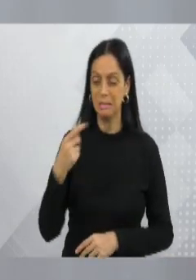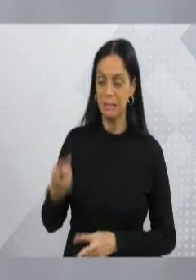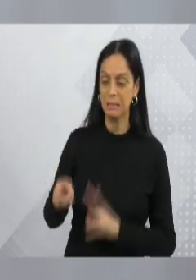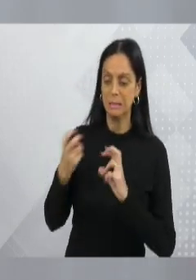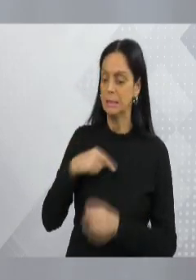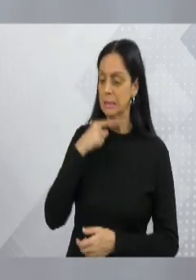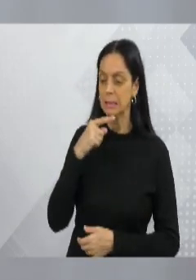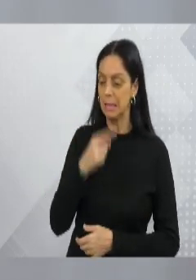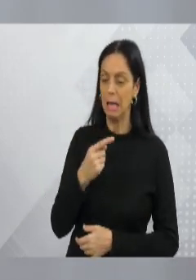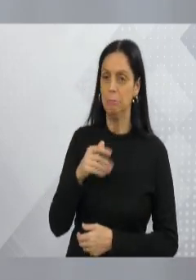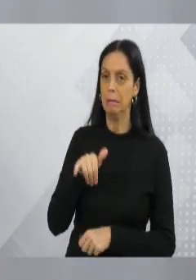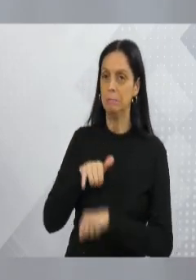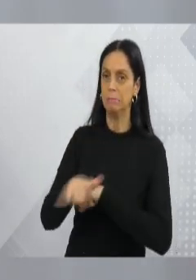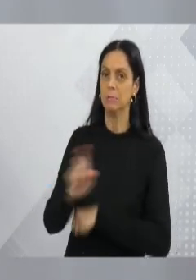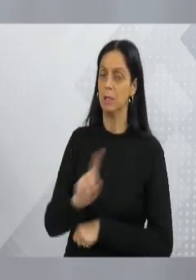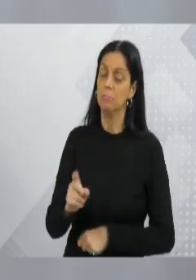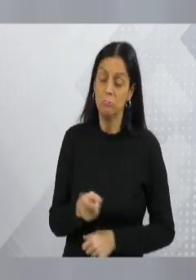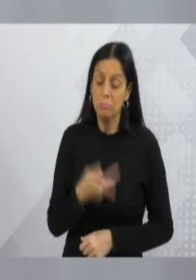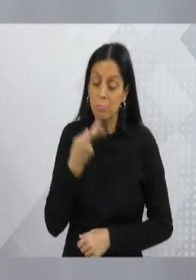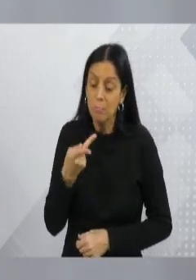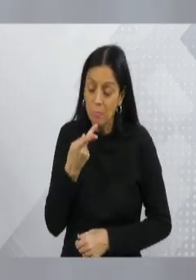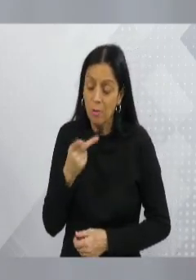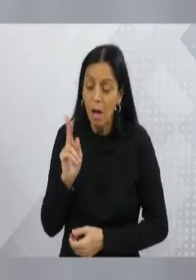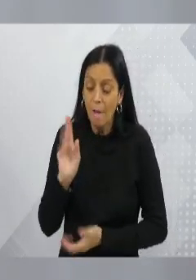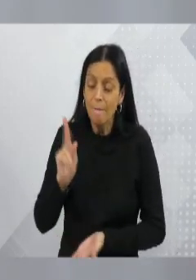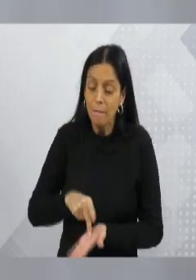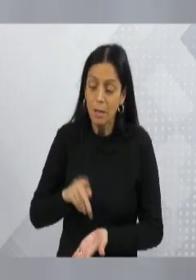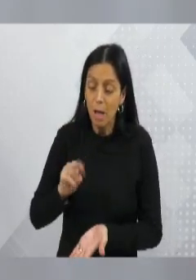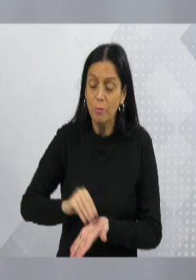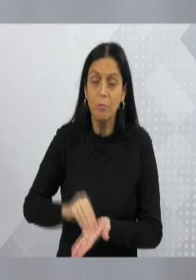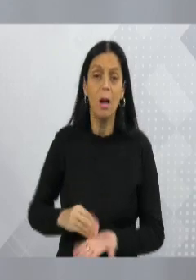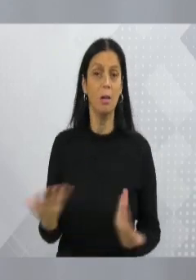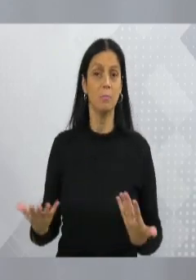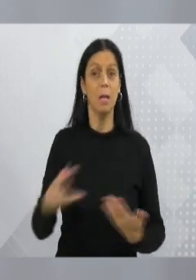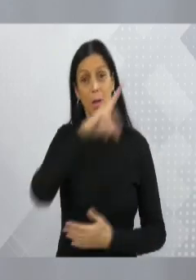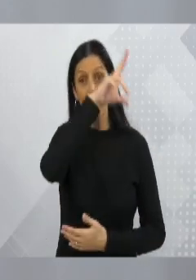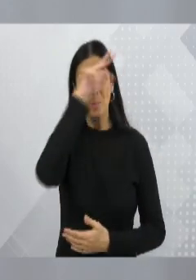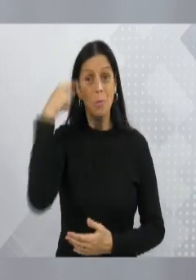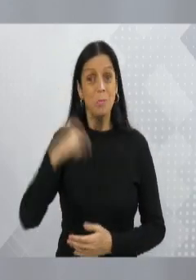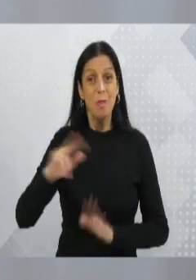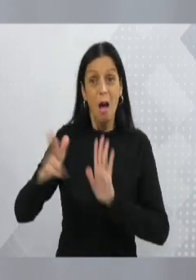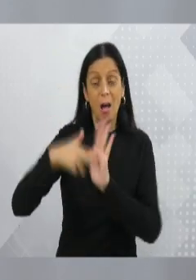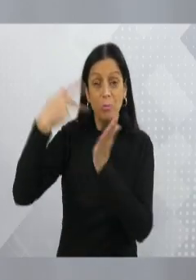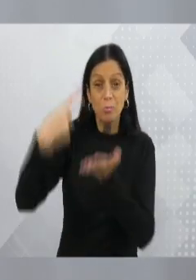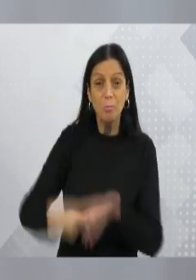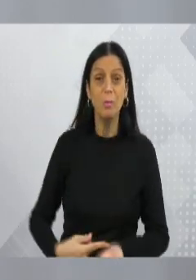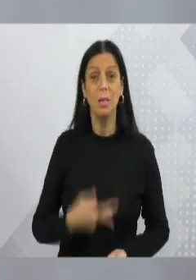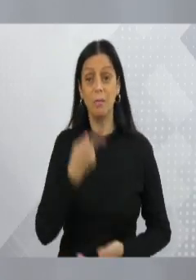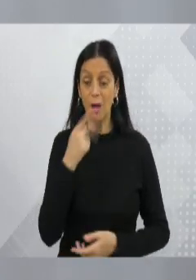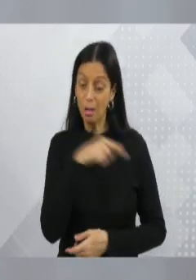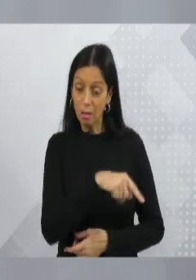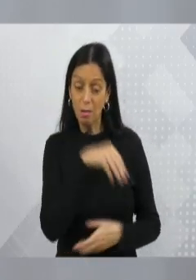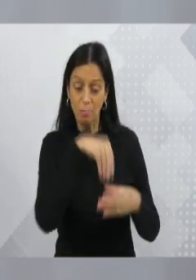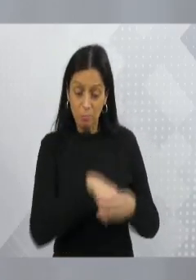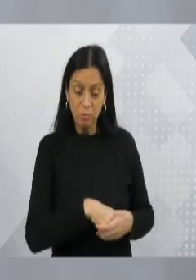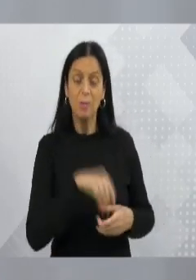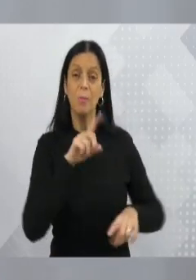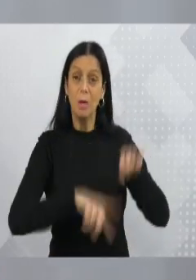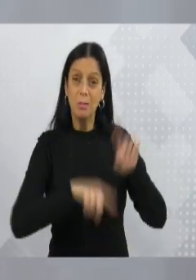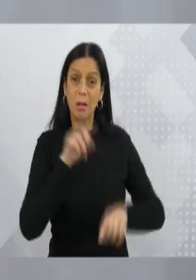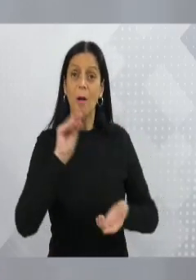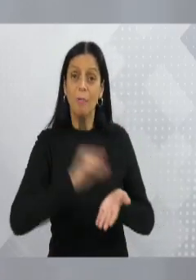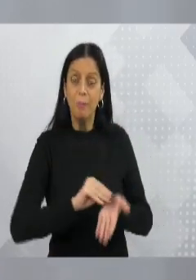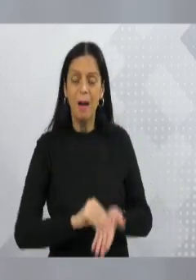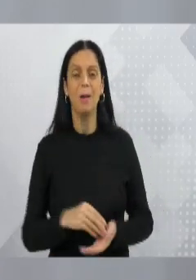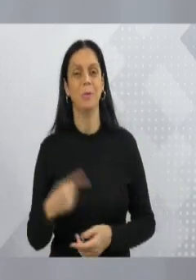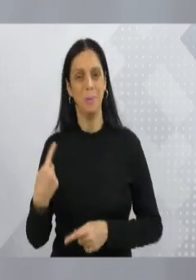foi lá e não realmente tá faltando tá faltando material assuma falta material deu problema aqui deu problema lá mas porque o processo lá dentro Eu